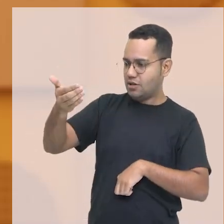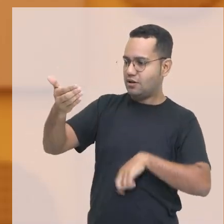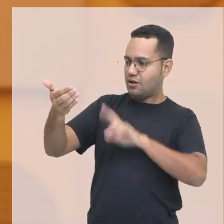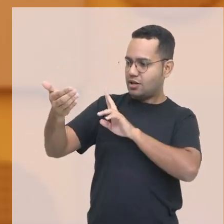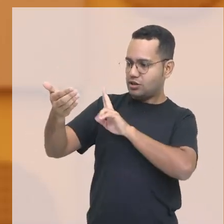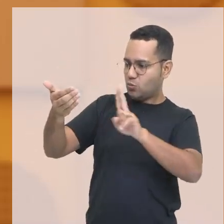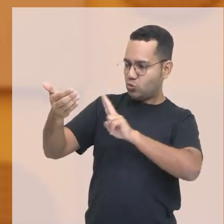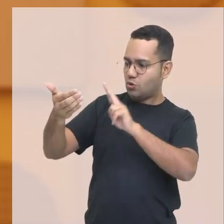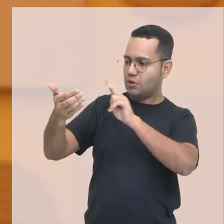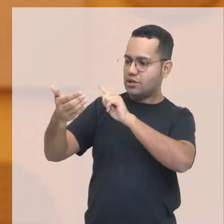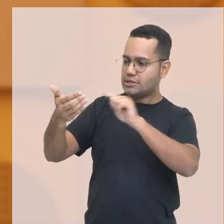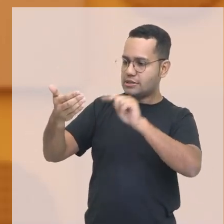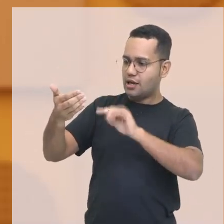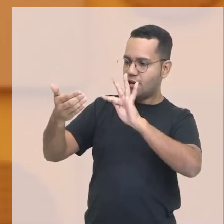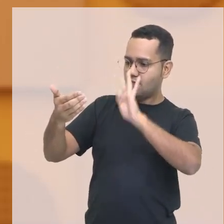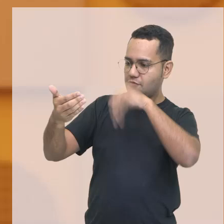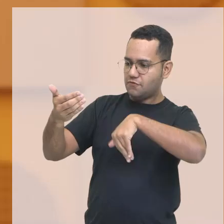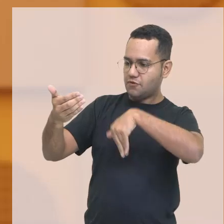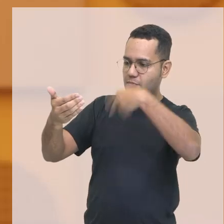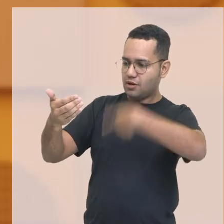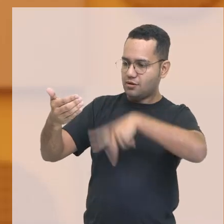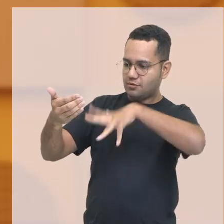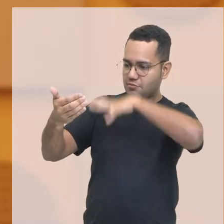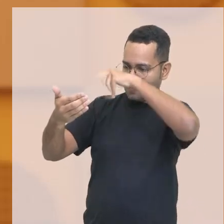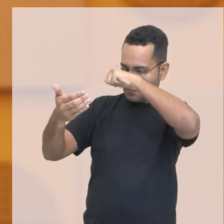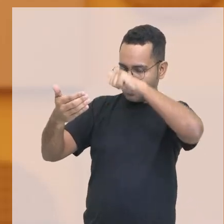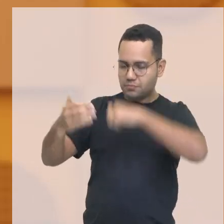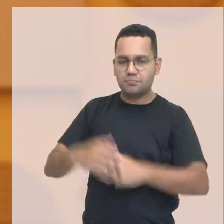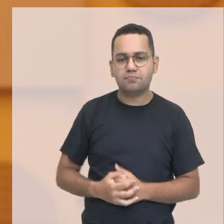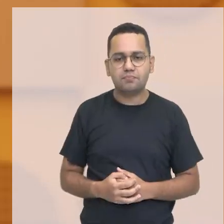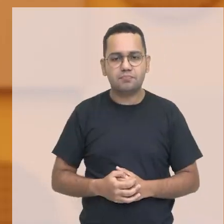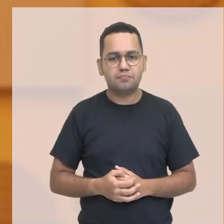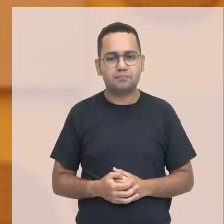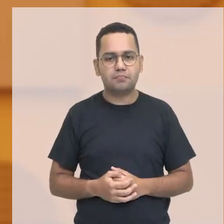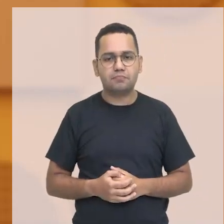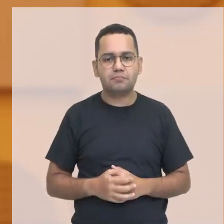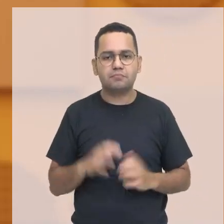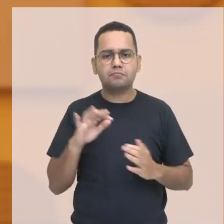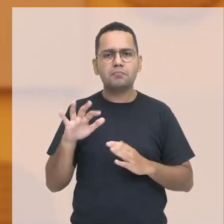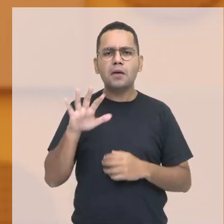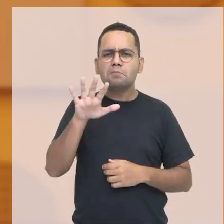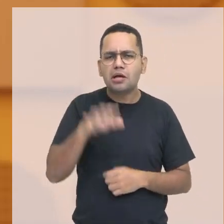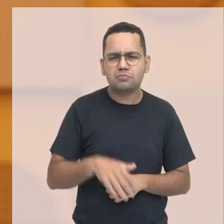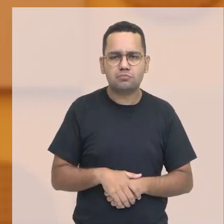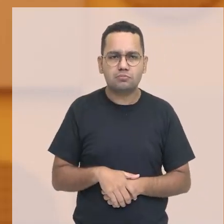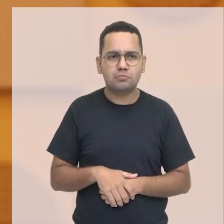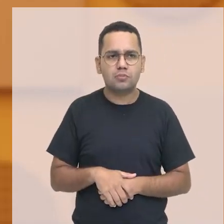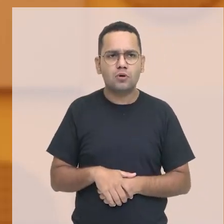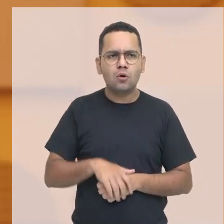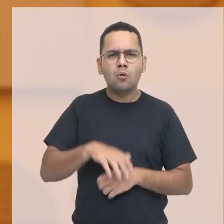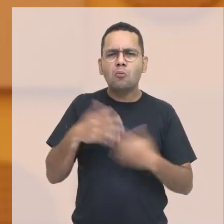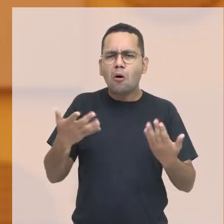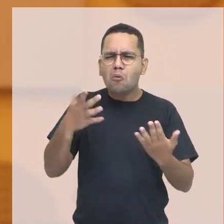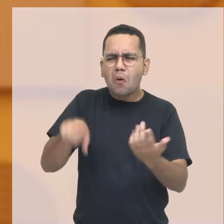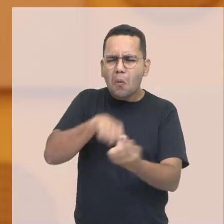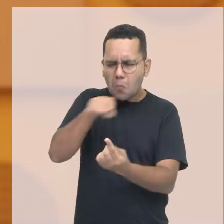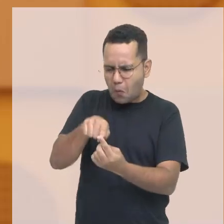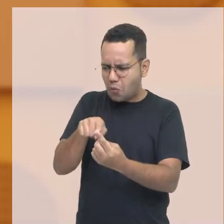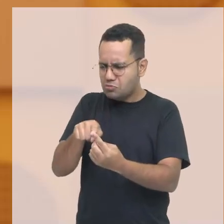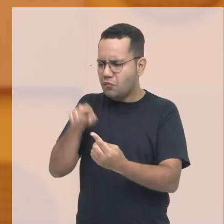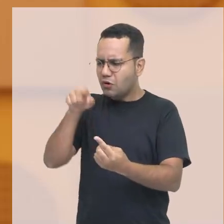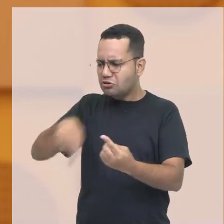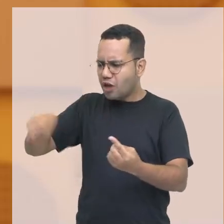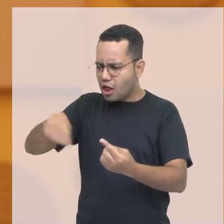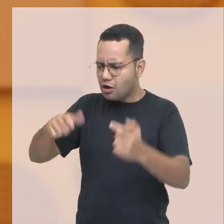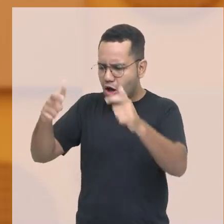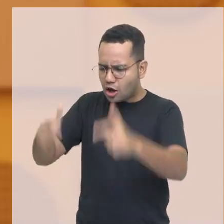selinho produzido no polo industrial de Manaus. Por que as fábricas vêm para cá, professor? Porque elas gostam da gente?